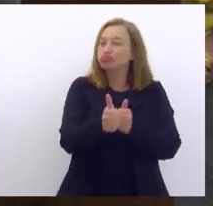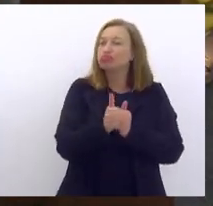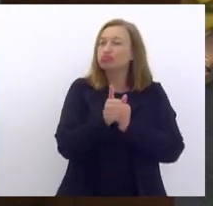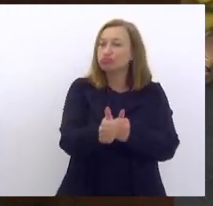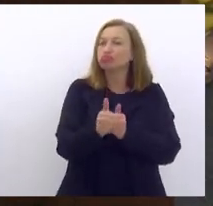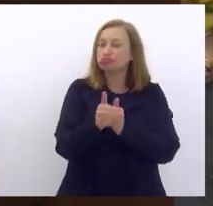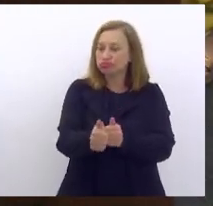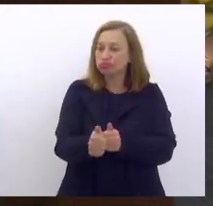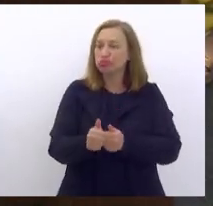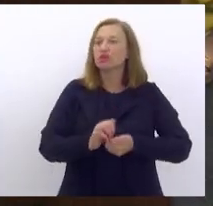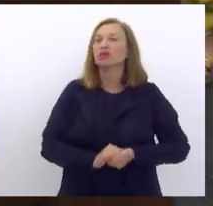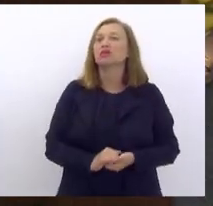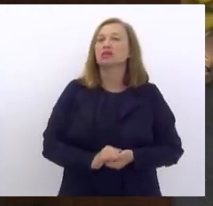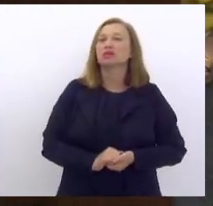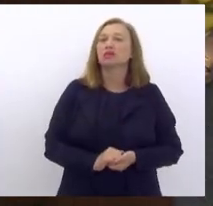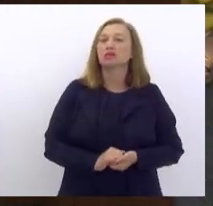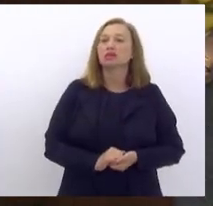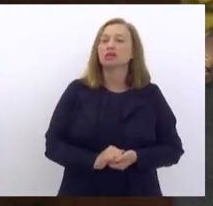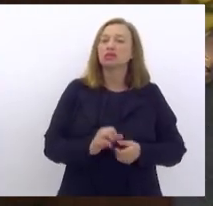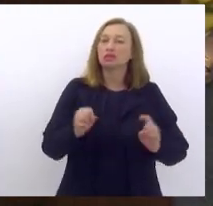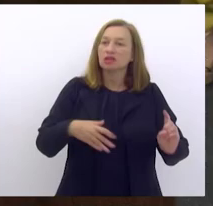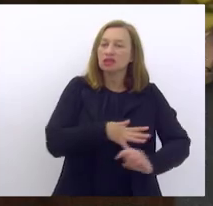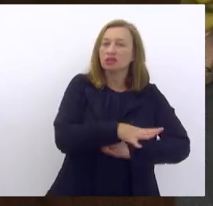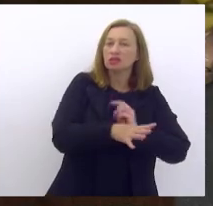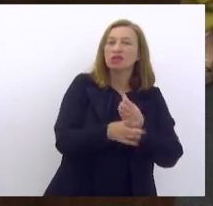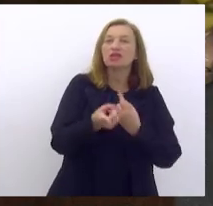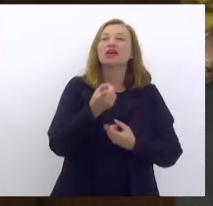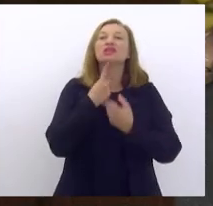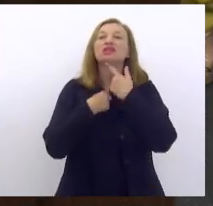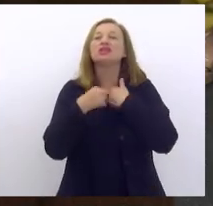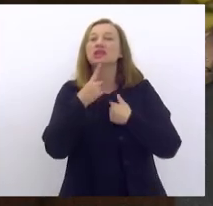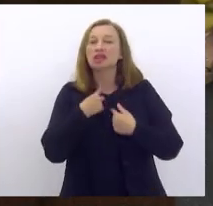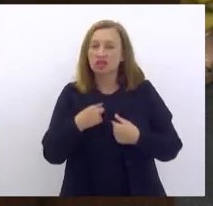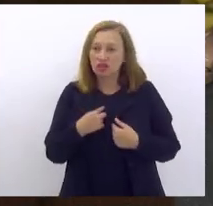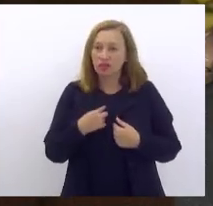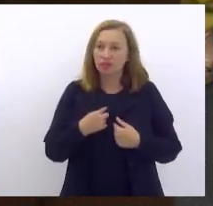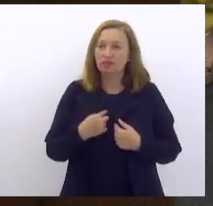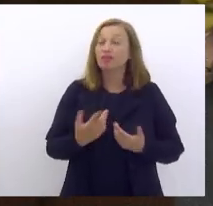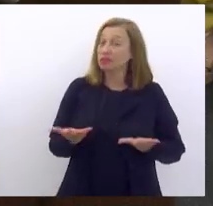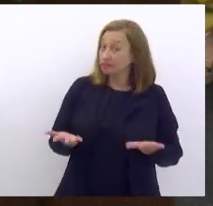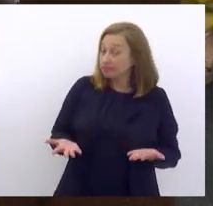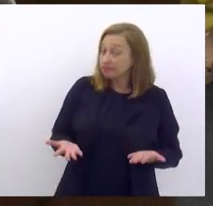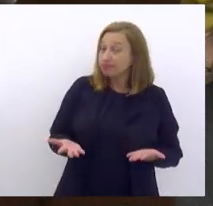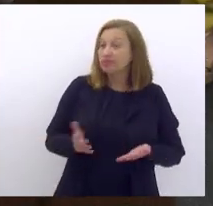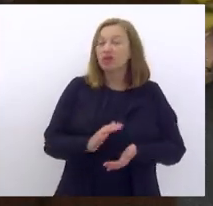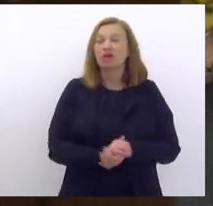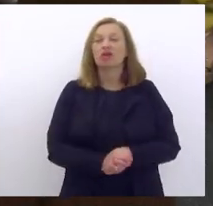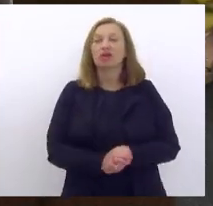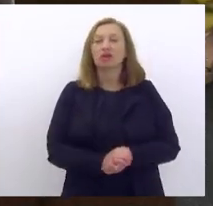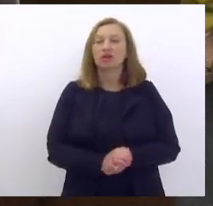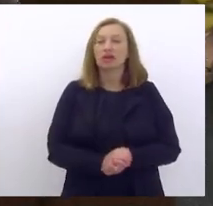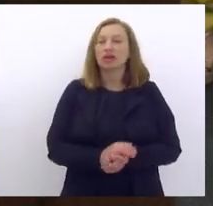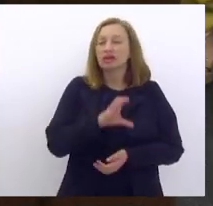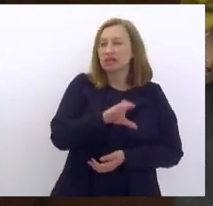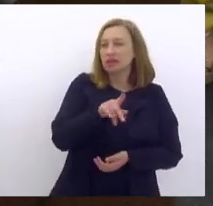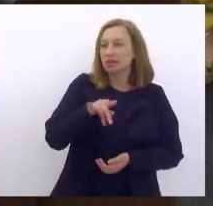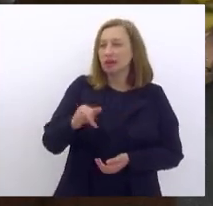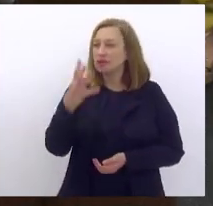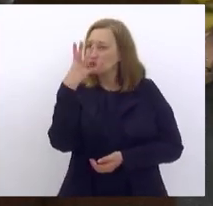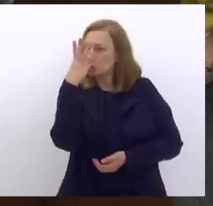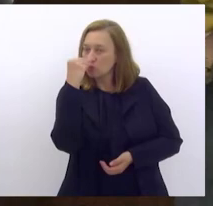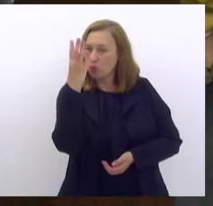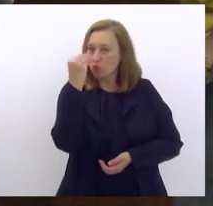maneira como a sociedade deseja que siga. Afinal de contas, a CPI do